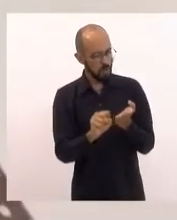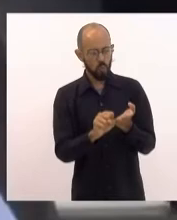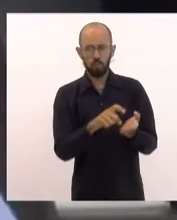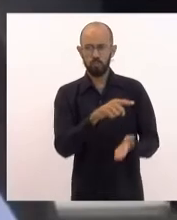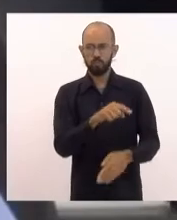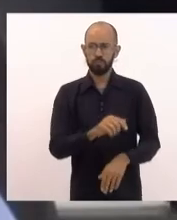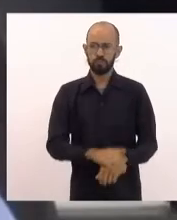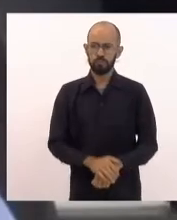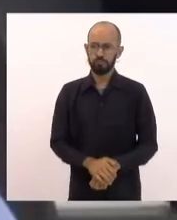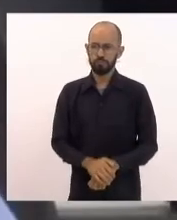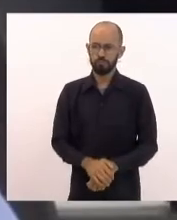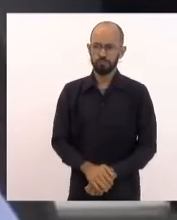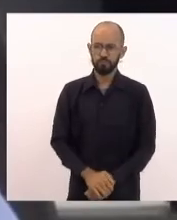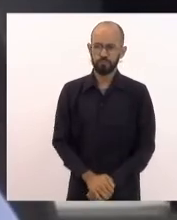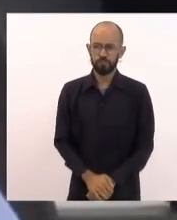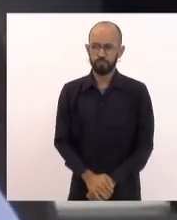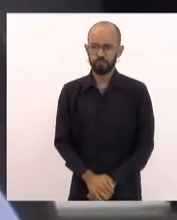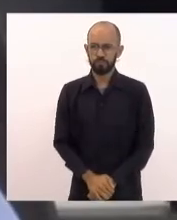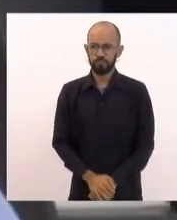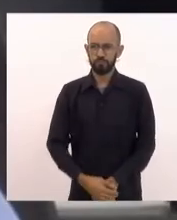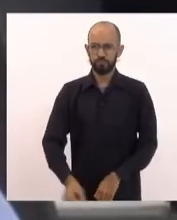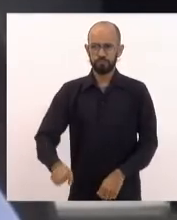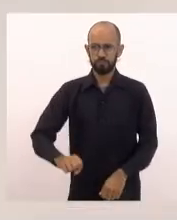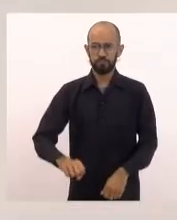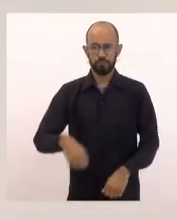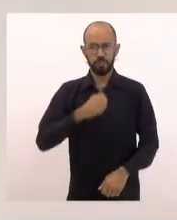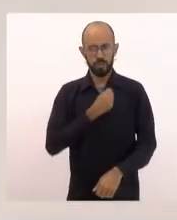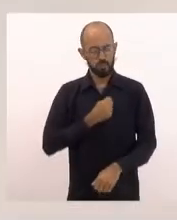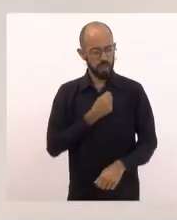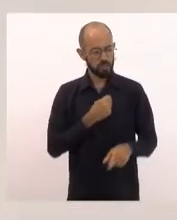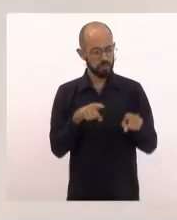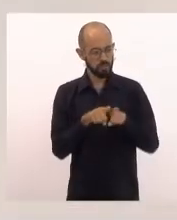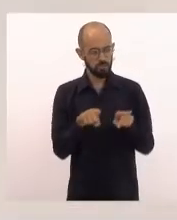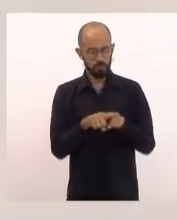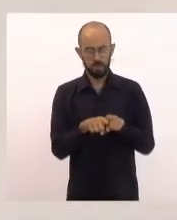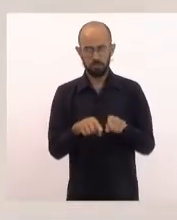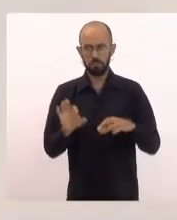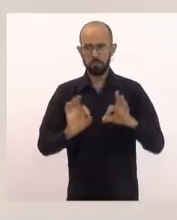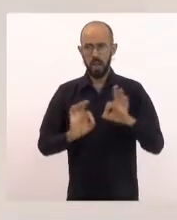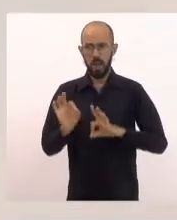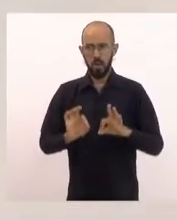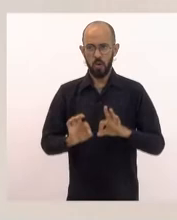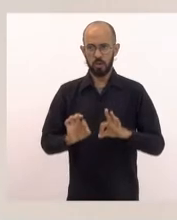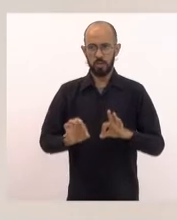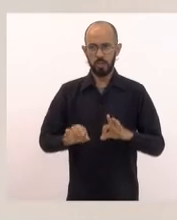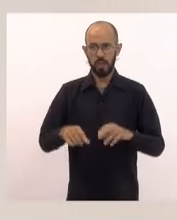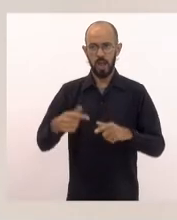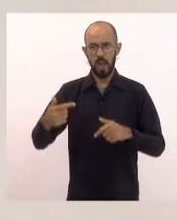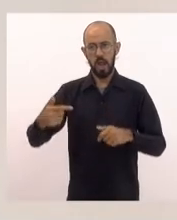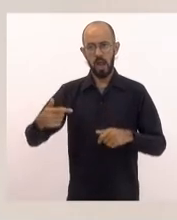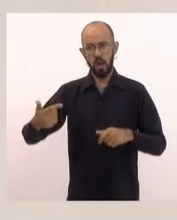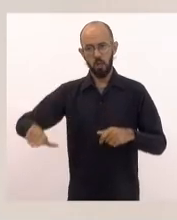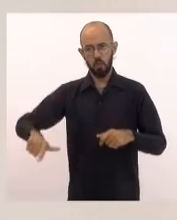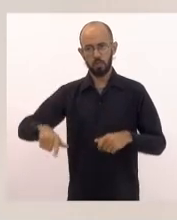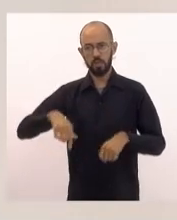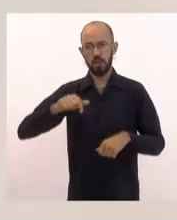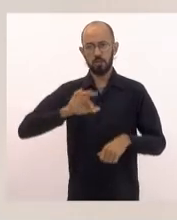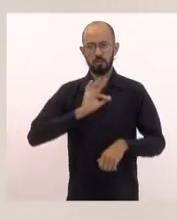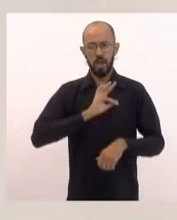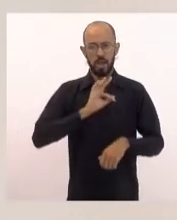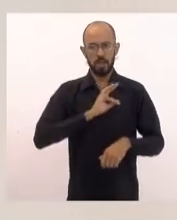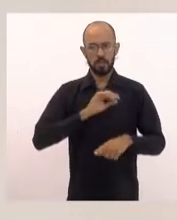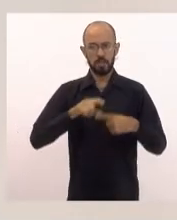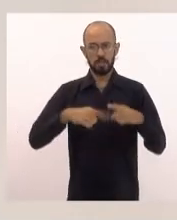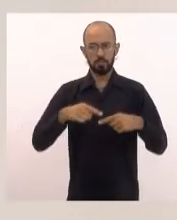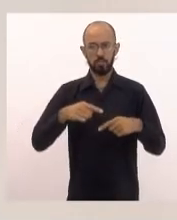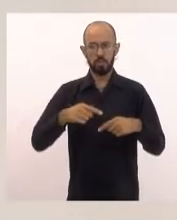Pela ordem, tia Ju. A gente também tem saudade. Pela ordem, a próxima, a deputada Marta Rocha e a deputada... Tinha